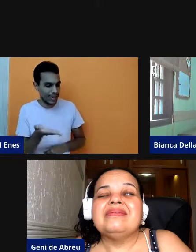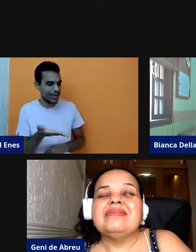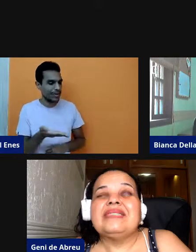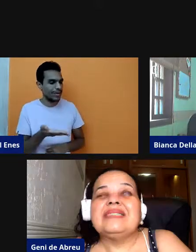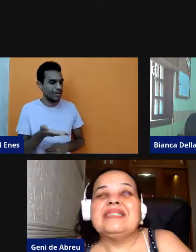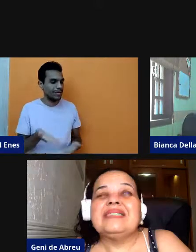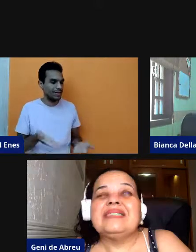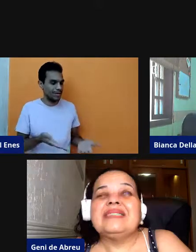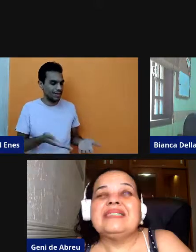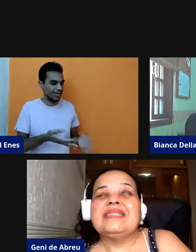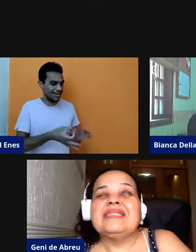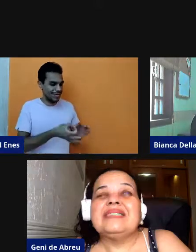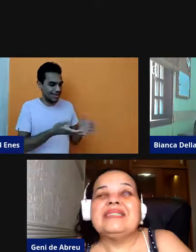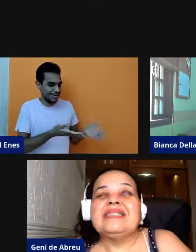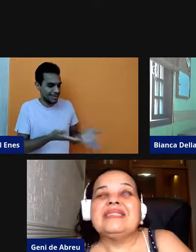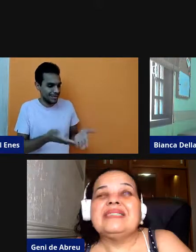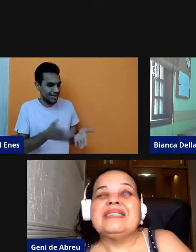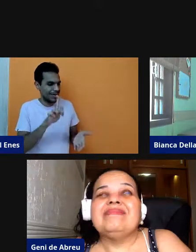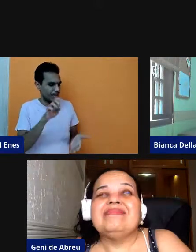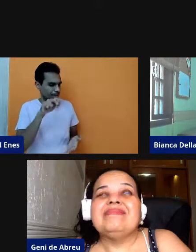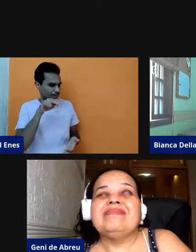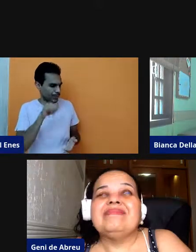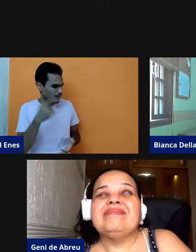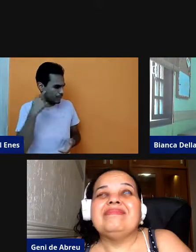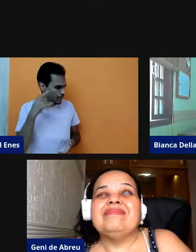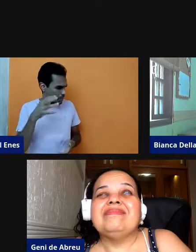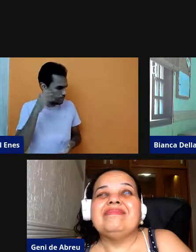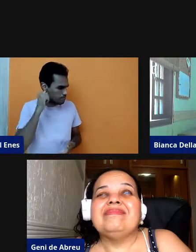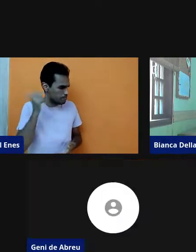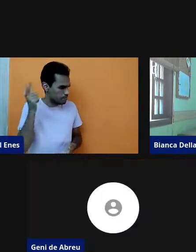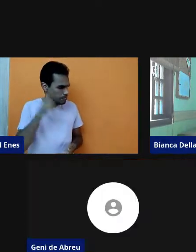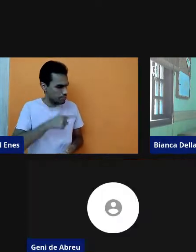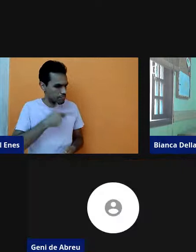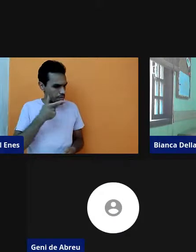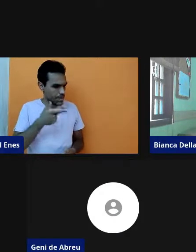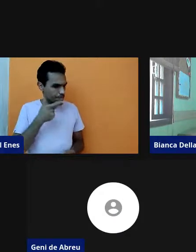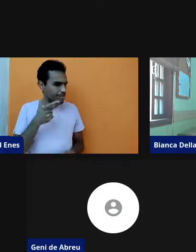vocês, Geni, tá nos ouvindo? Consegue falar?